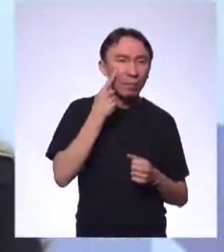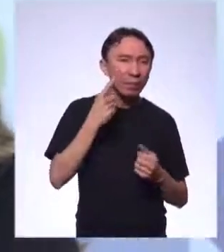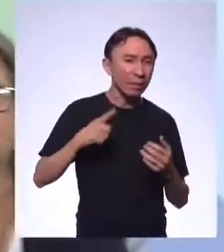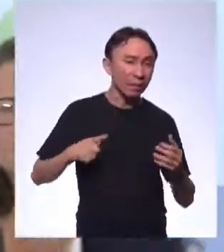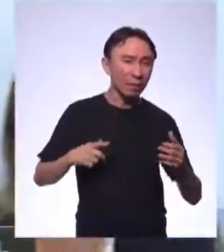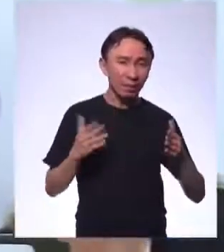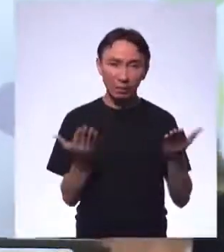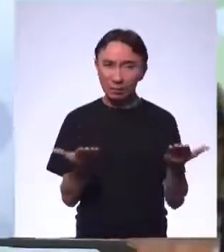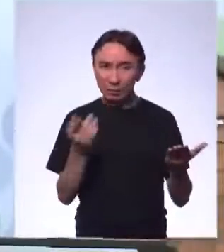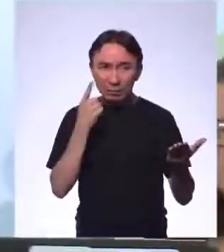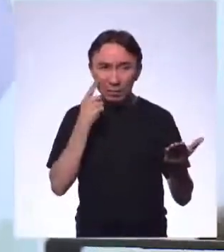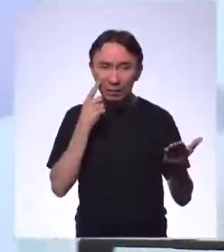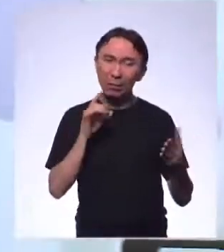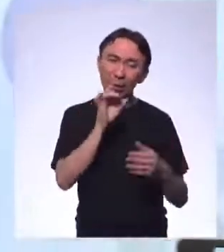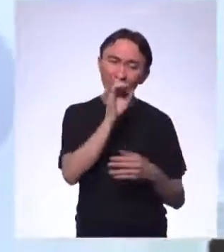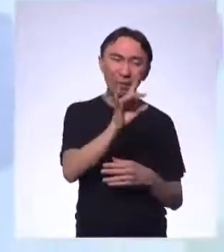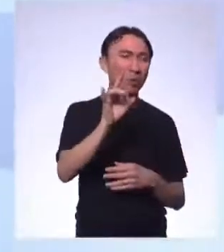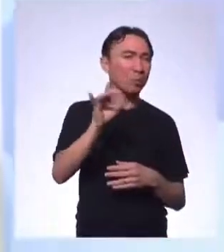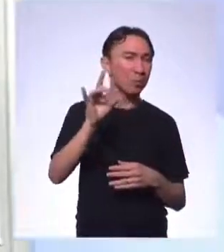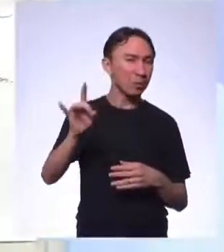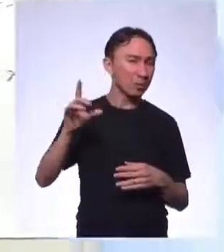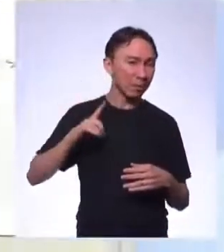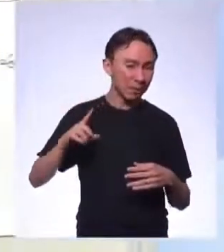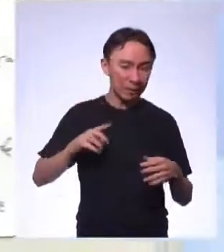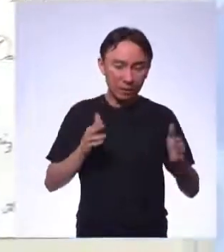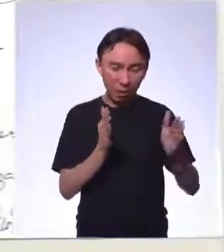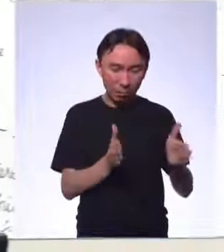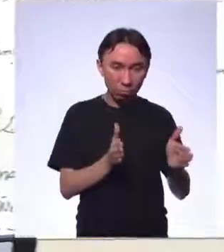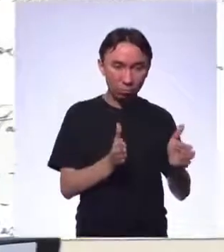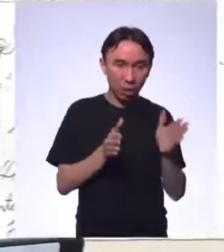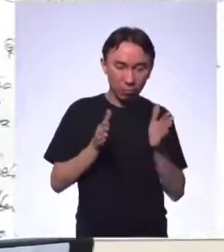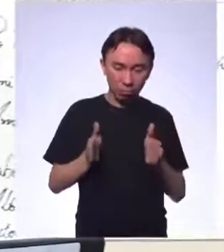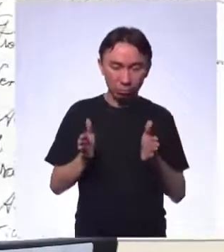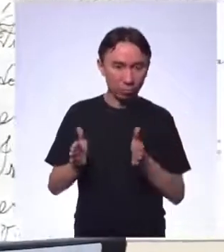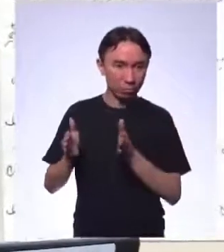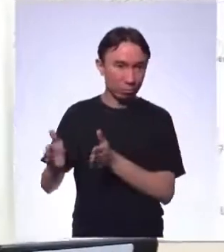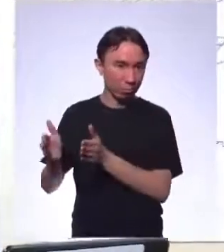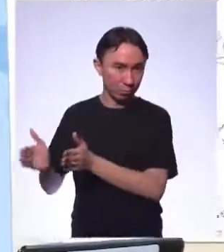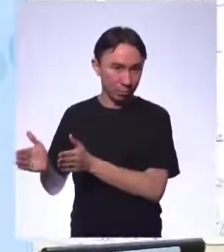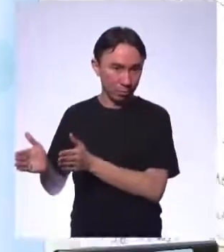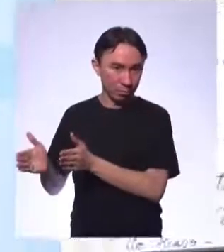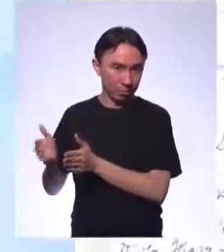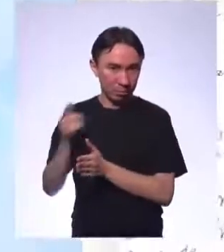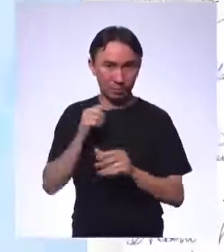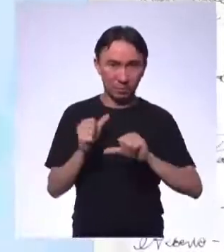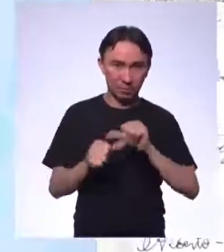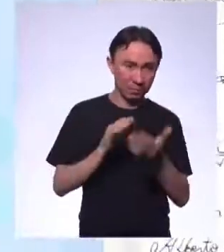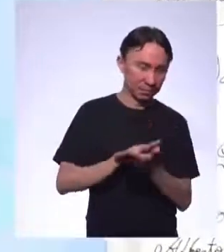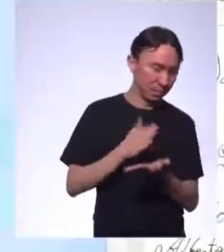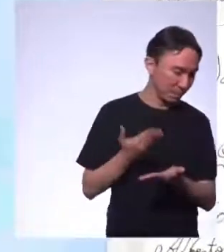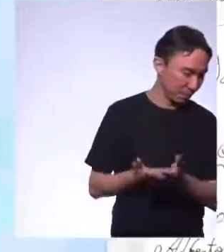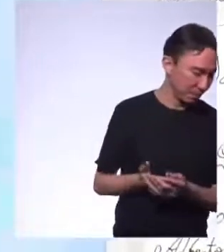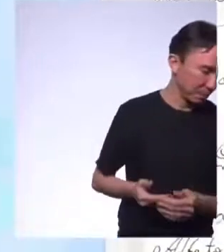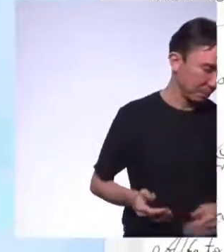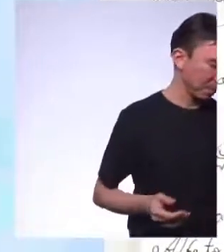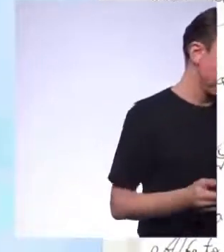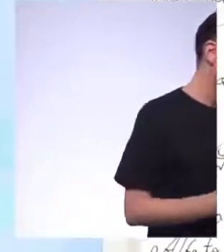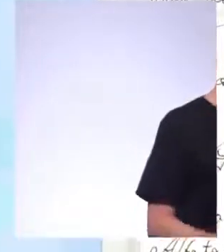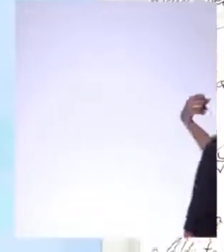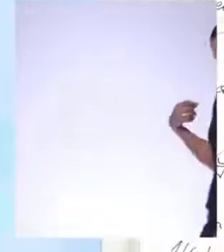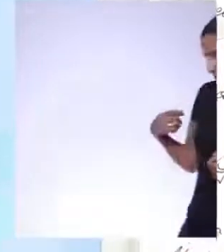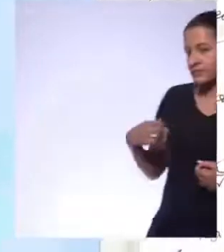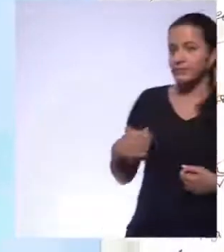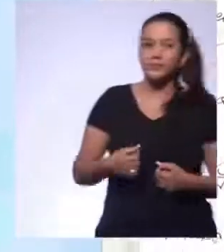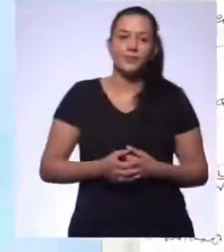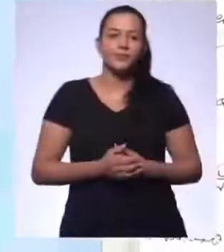dentro da marcação, cada ator ele fica dentro da sua perna, tá? E de acordo com a marcação lá, tá, agora deu a